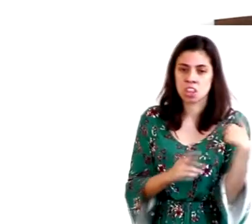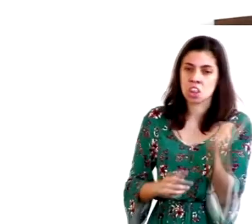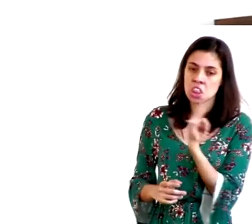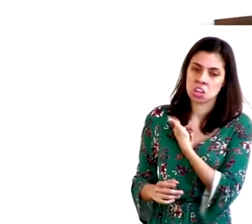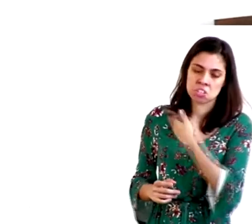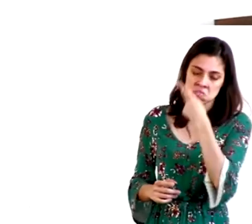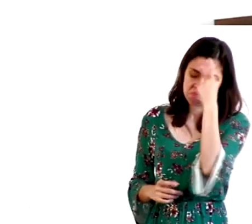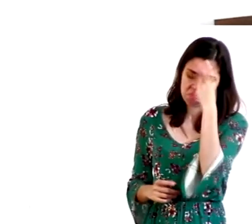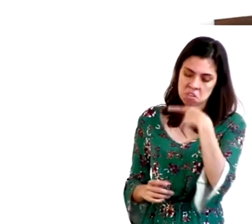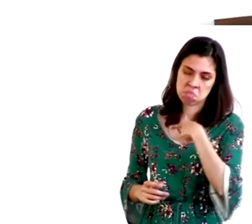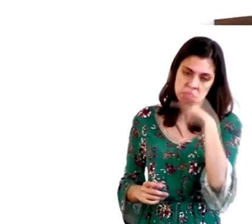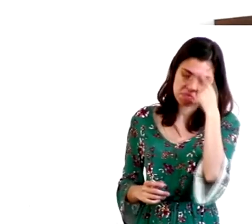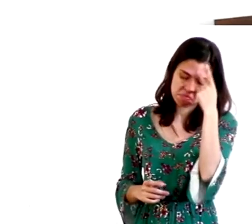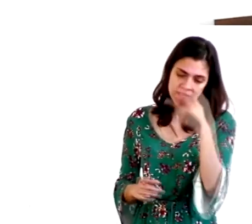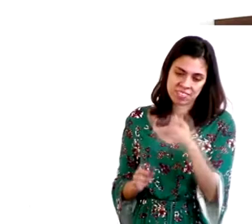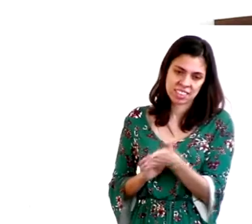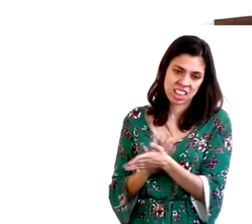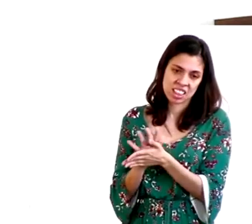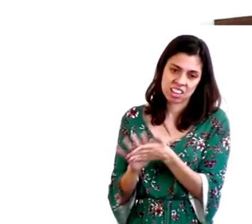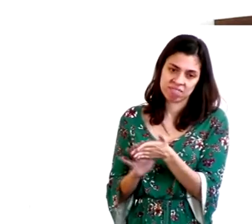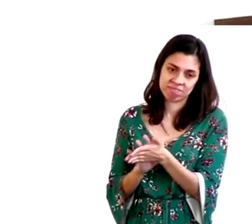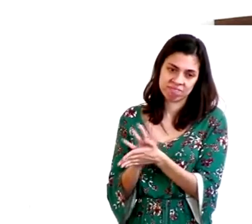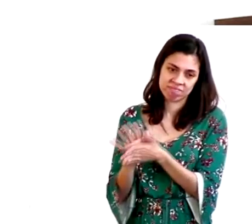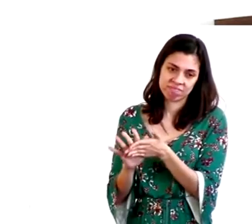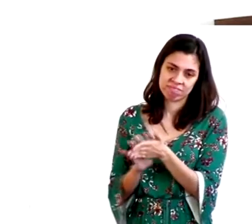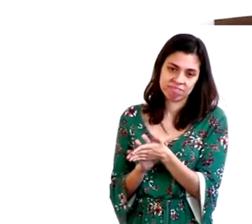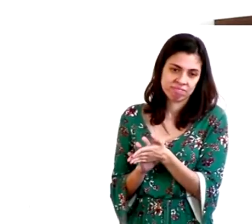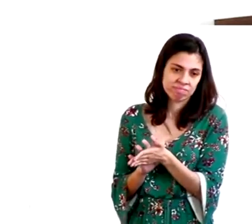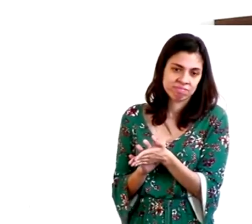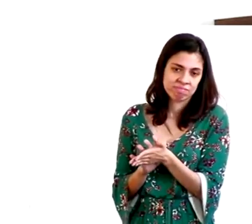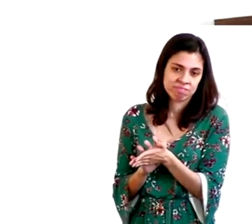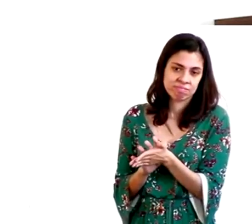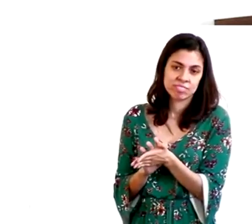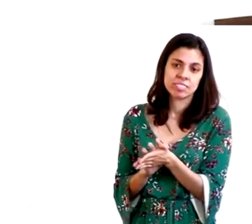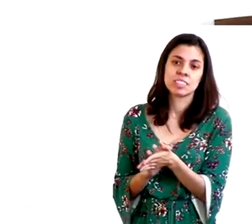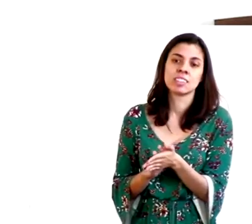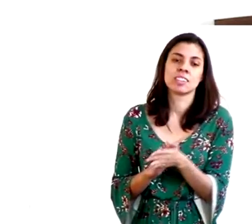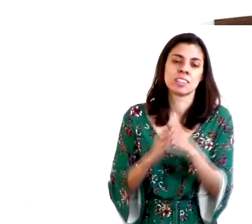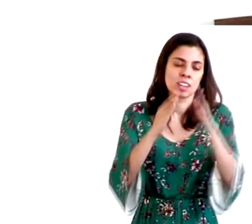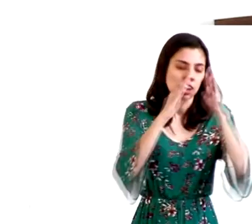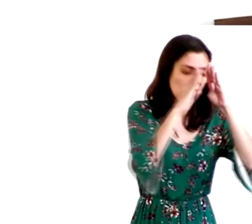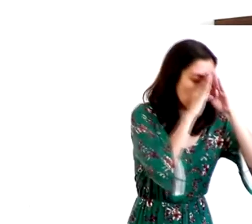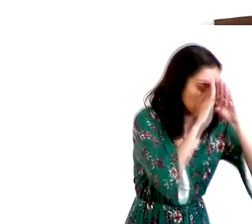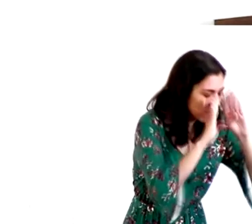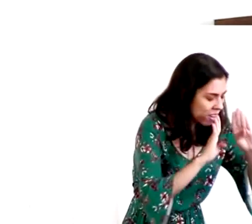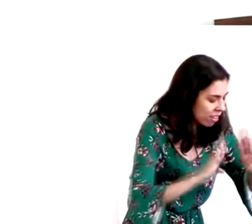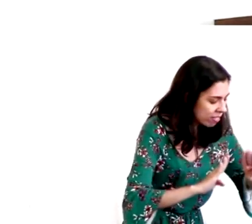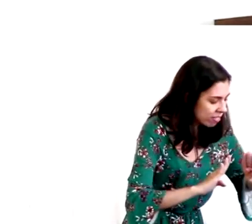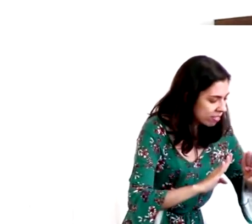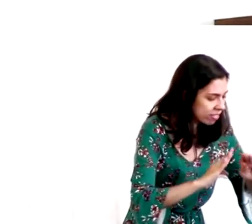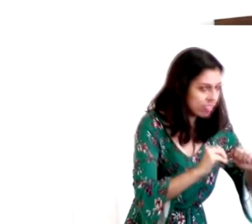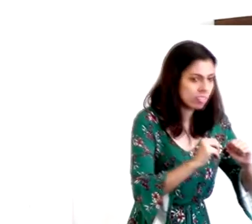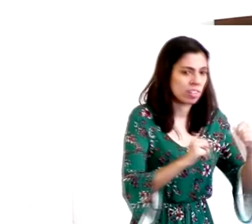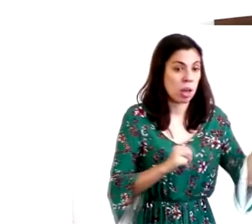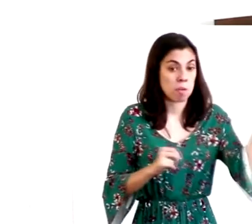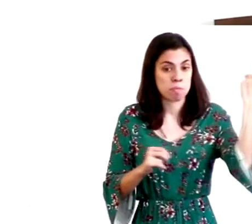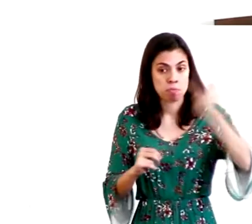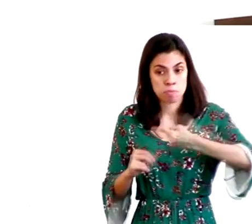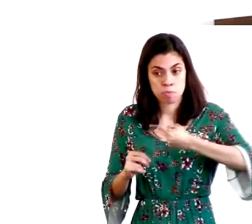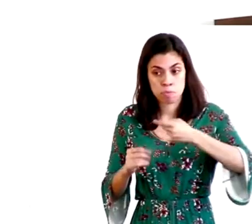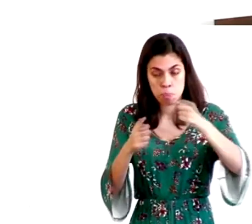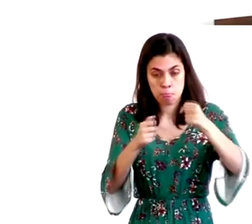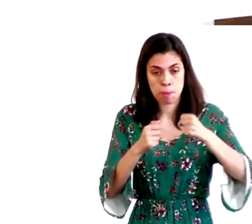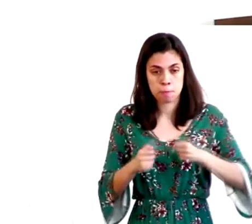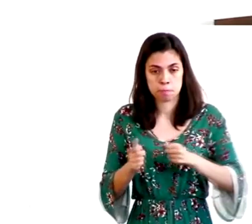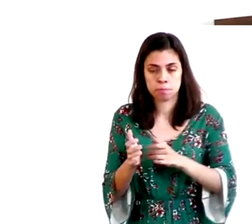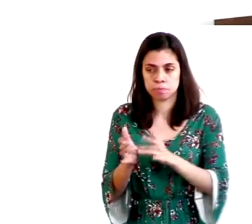vemos curvados diante da autoridade de Cristo. Um antigo pregador a